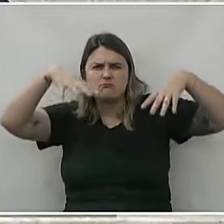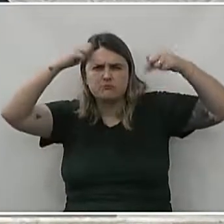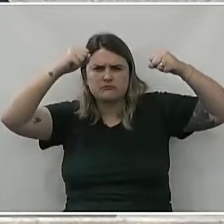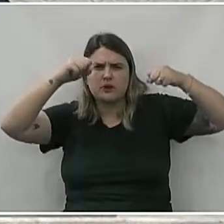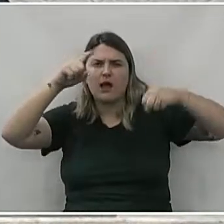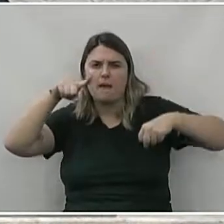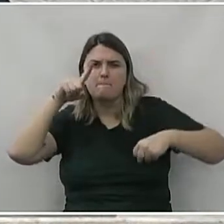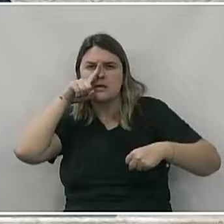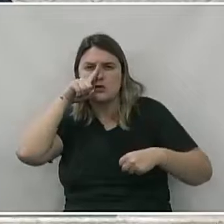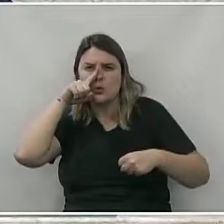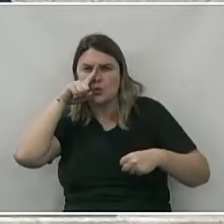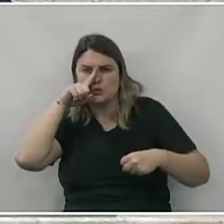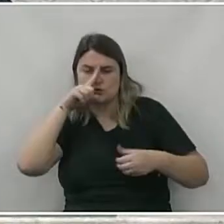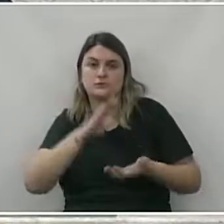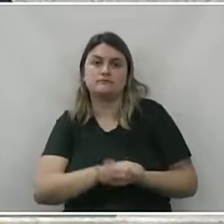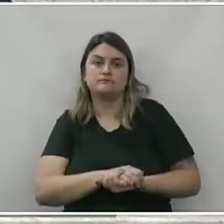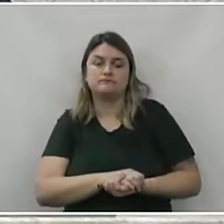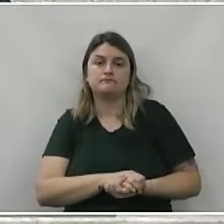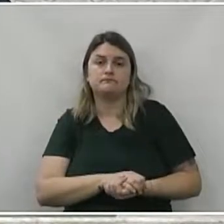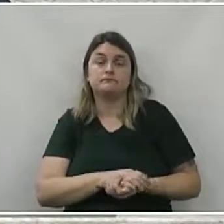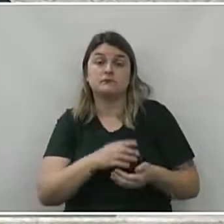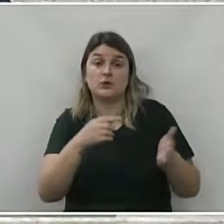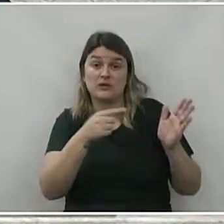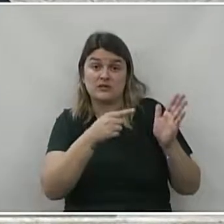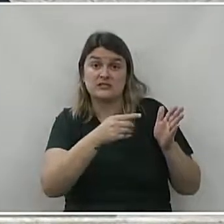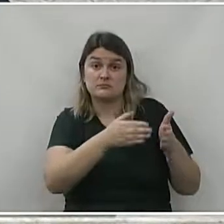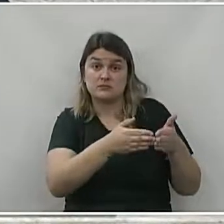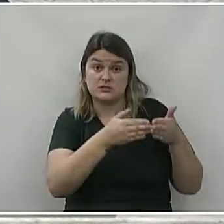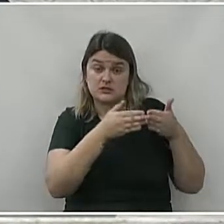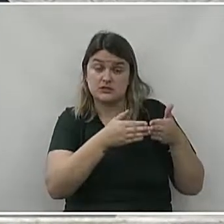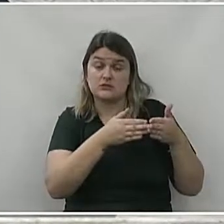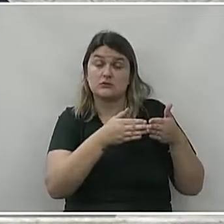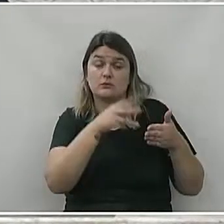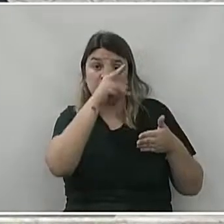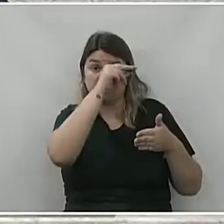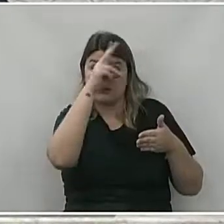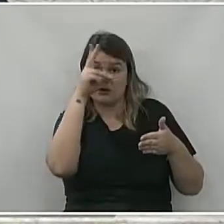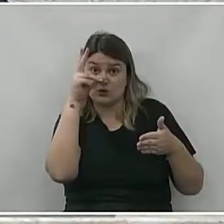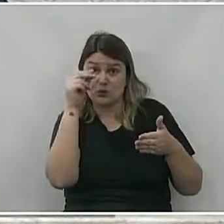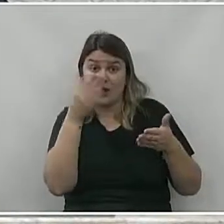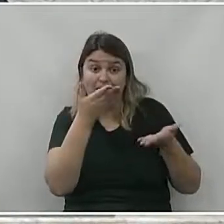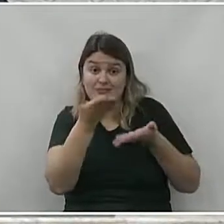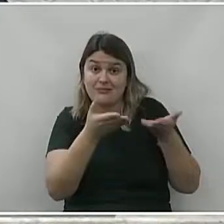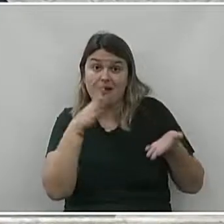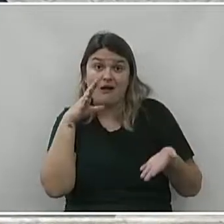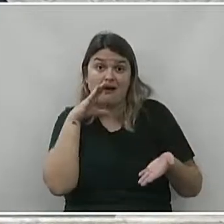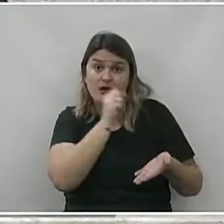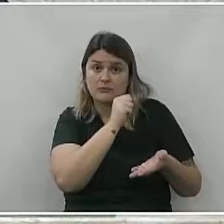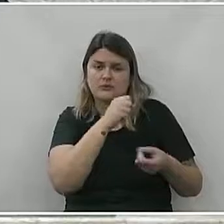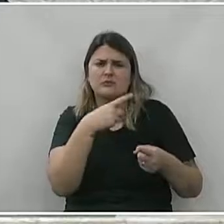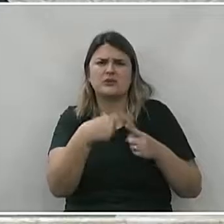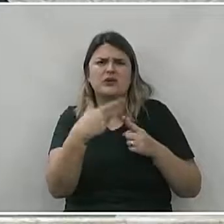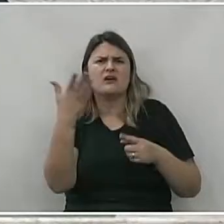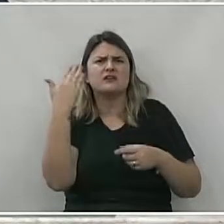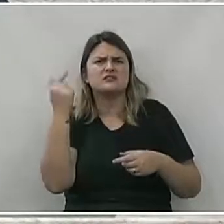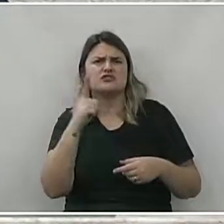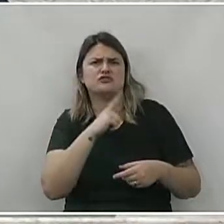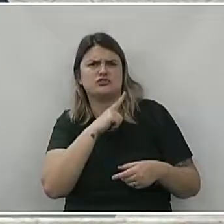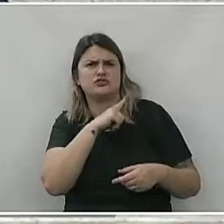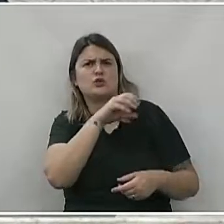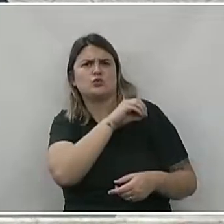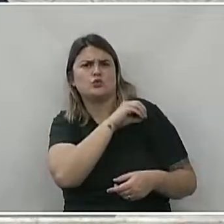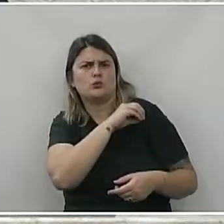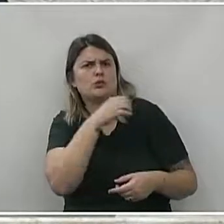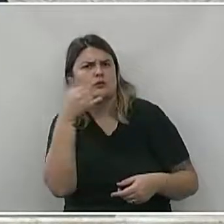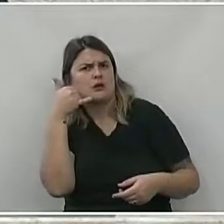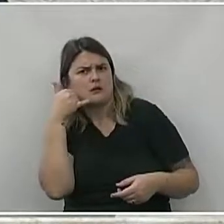possam acontecer. Então, através desse requerimento, que seja atendido e disponibilizado. Havia um tempo que era disponibilizado já